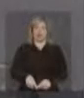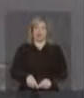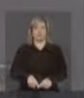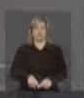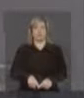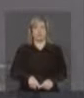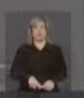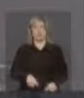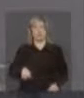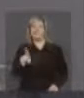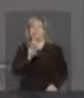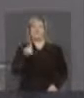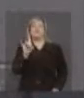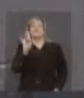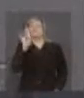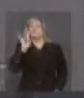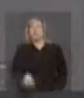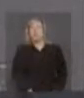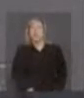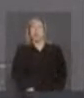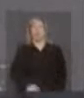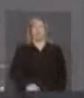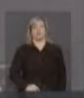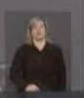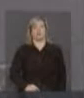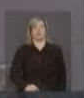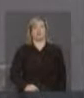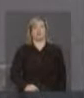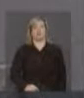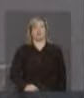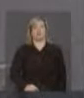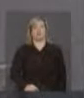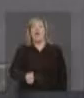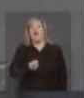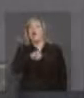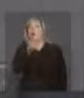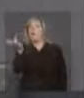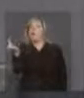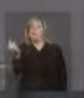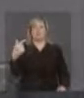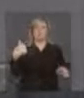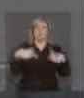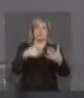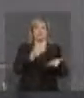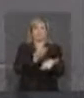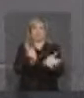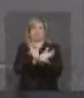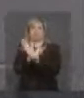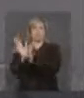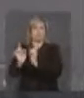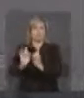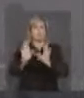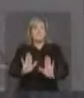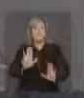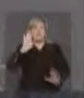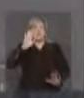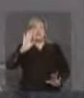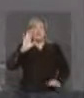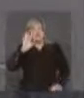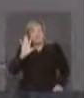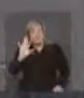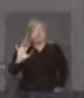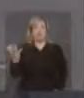diz respeito, pura e simplesmente, a algumas iniciativas, mas diz respeito a uma